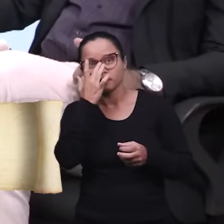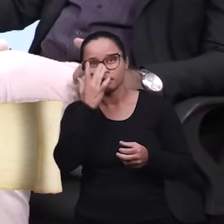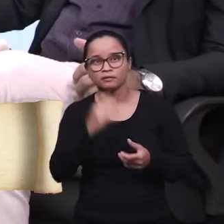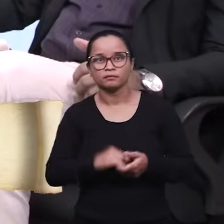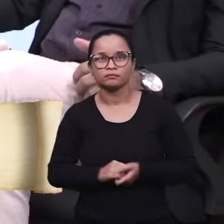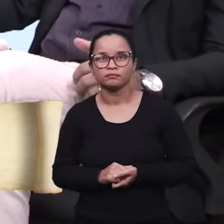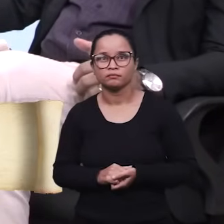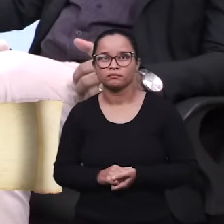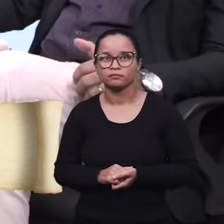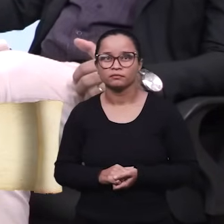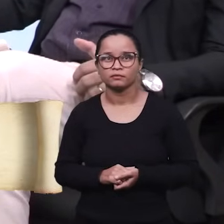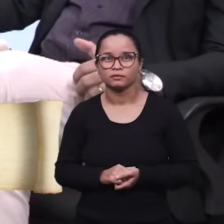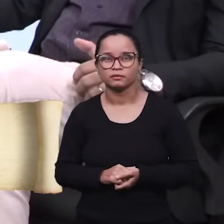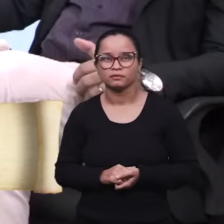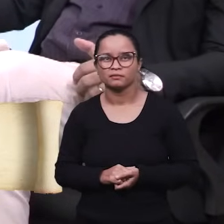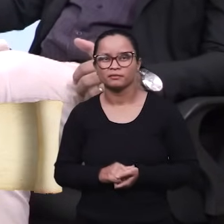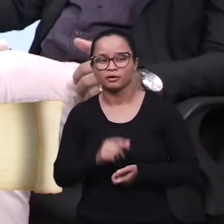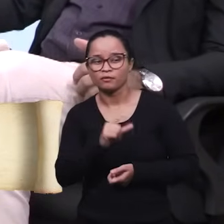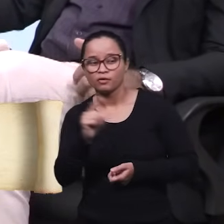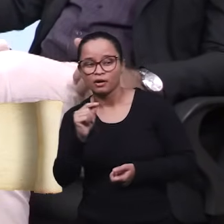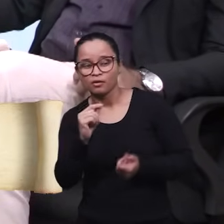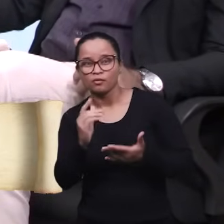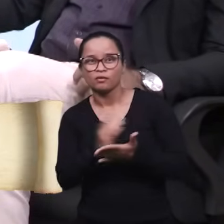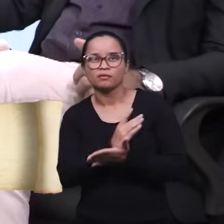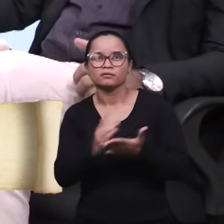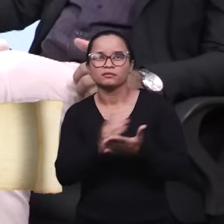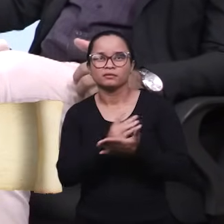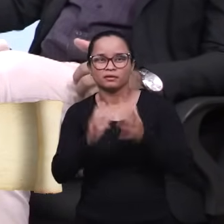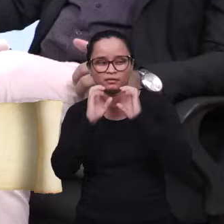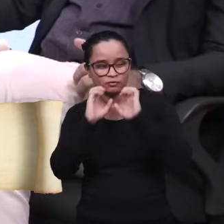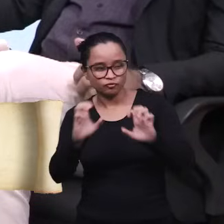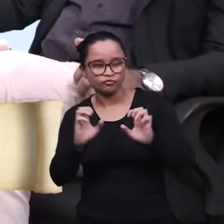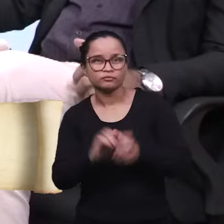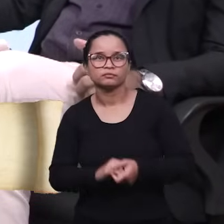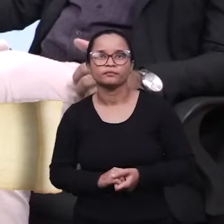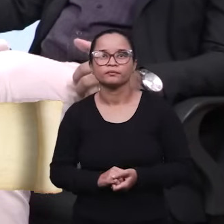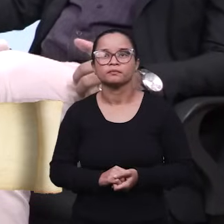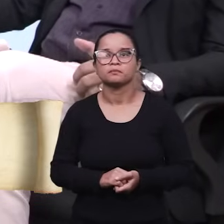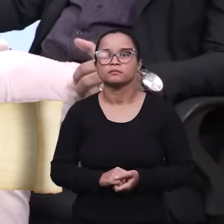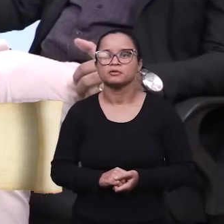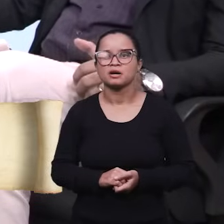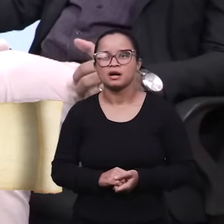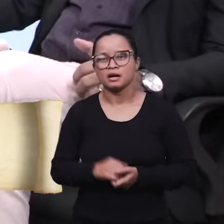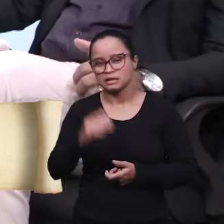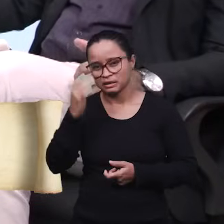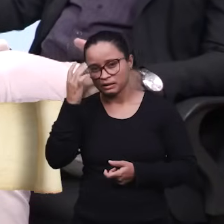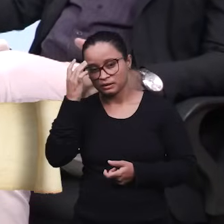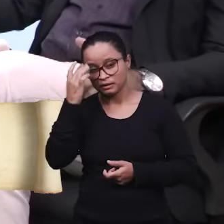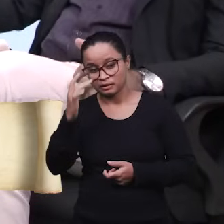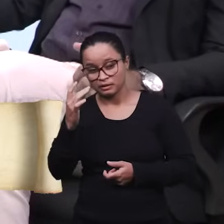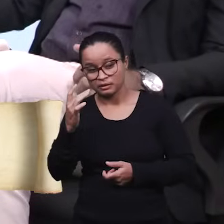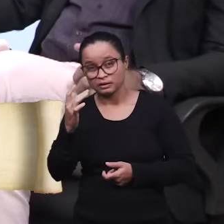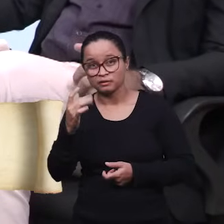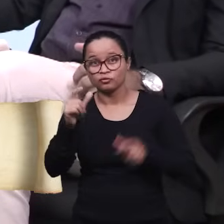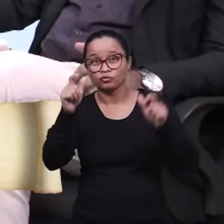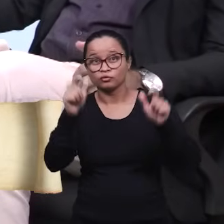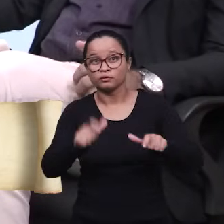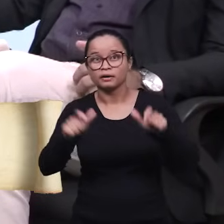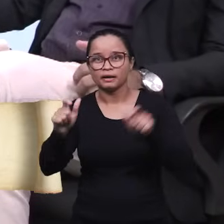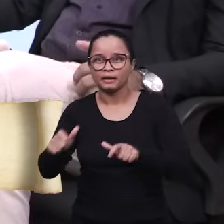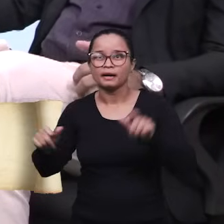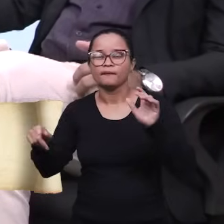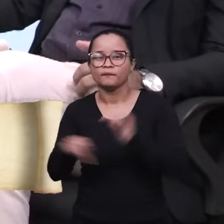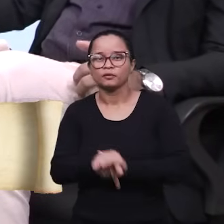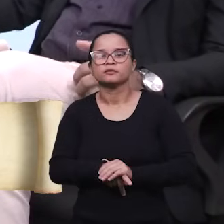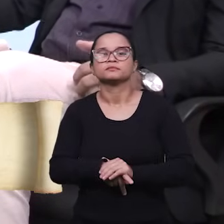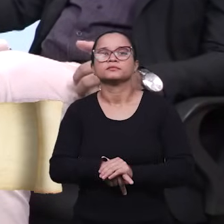foi a algum lugar para ouvir a palavra do Evangelho, nem que ele estivesse numa sinagoga, como o professor